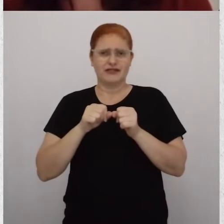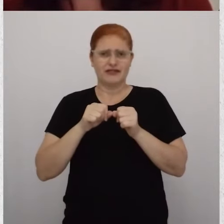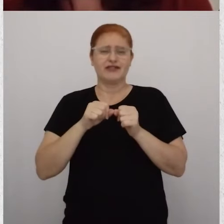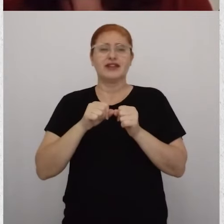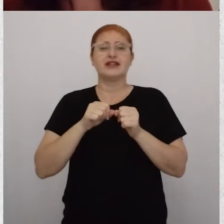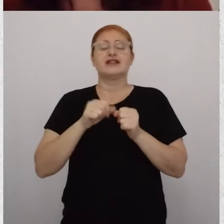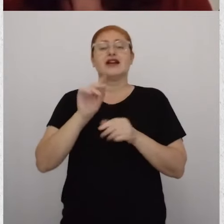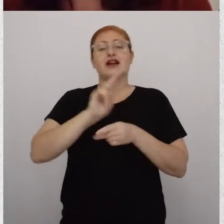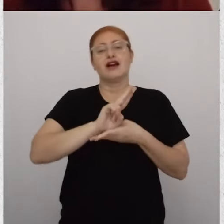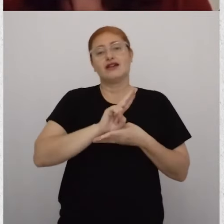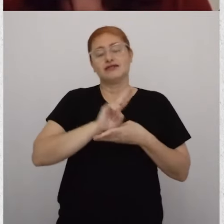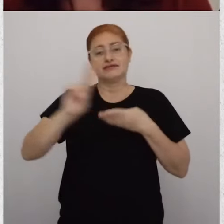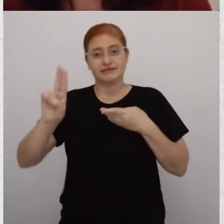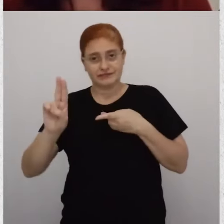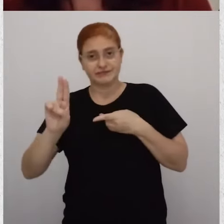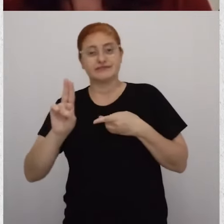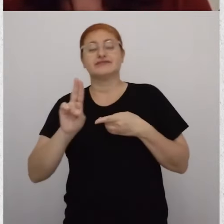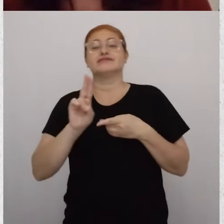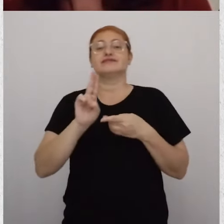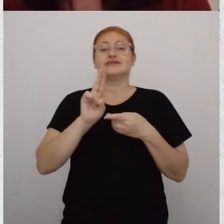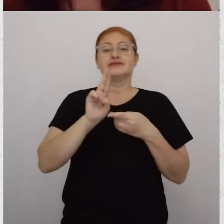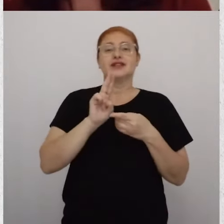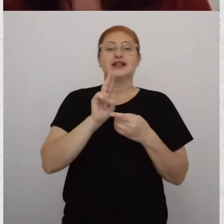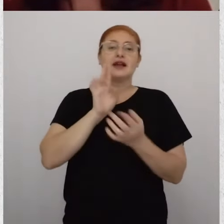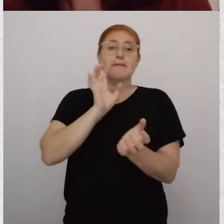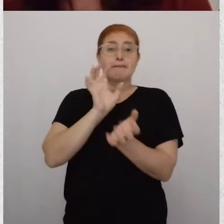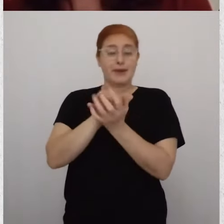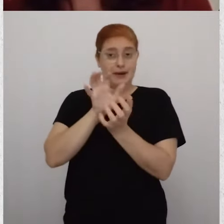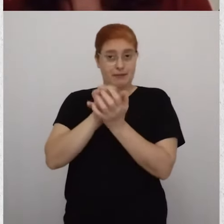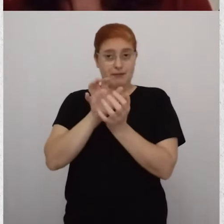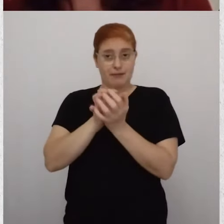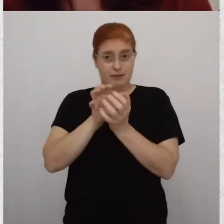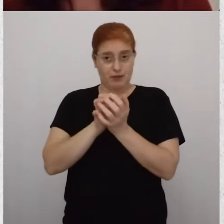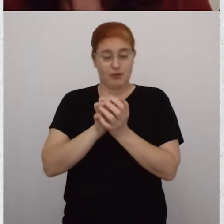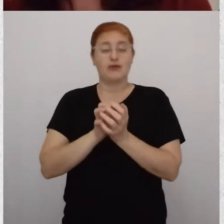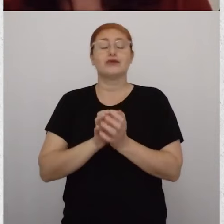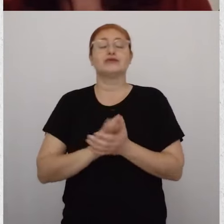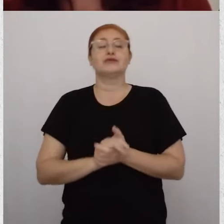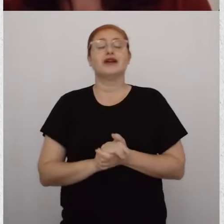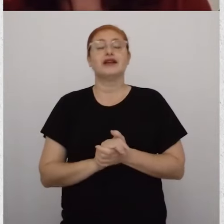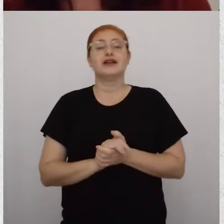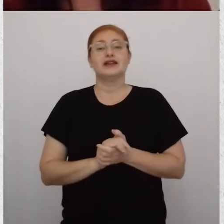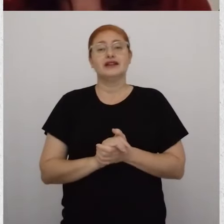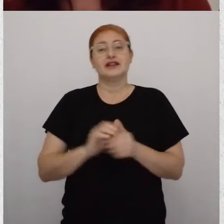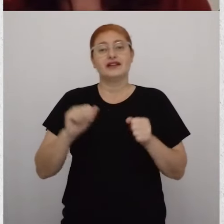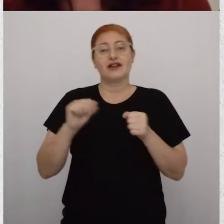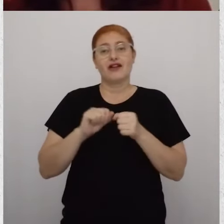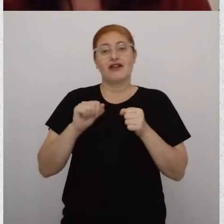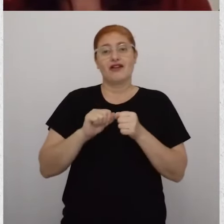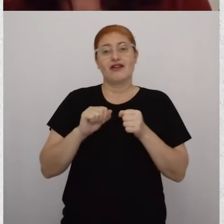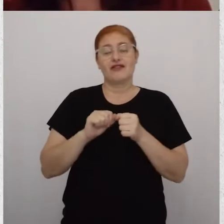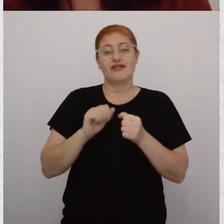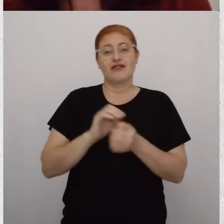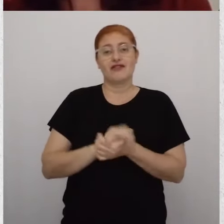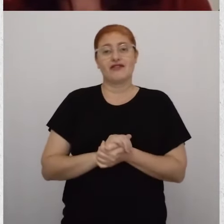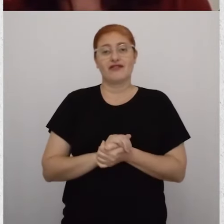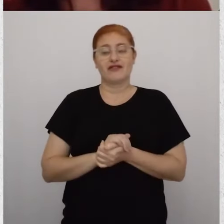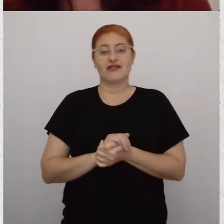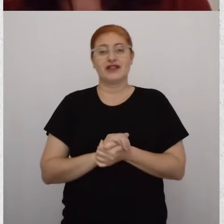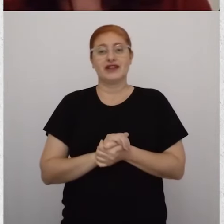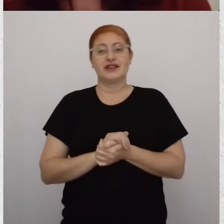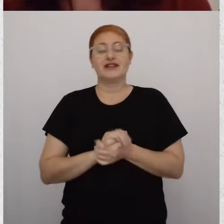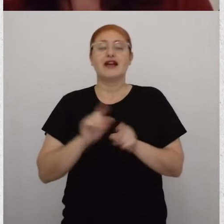é doutoranda, também na Universidade Federal de Pernambuco, também em sociologia, fazendo uma cotutela com a